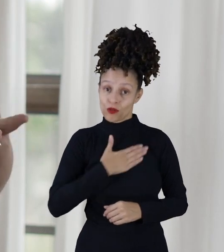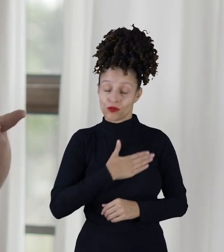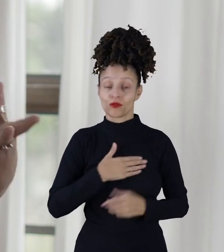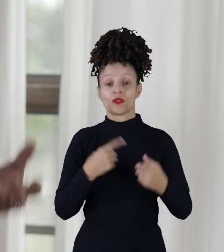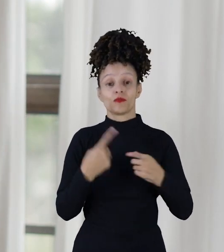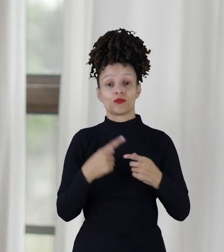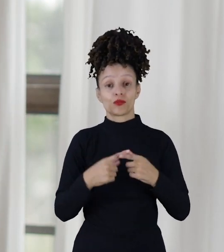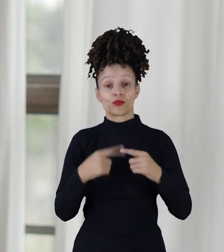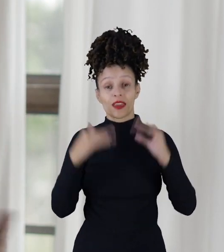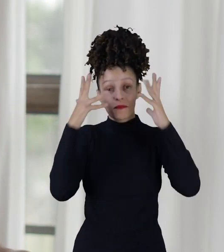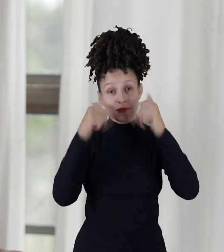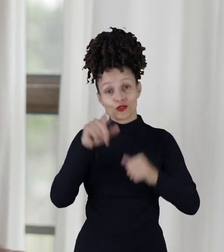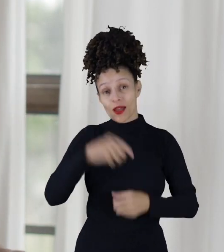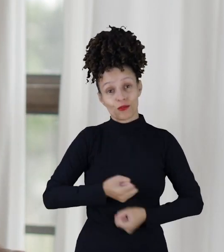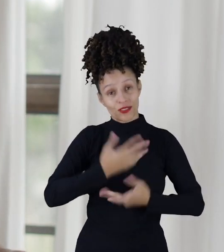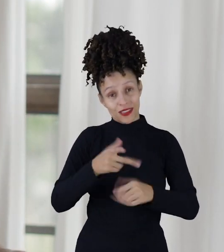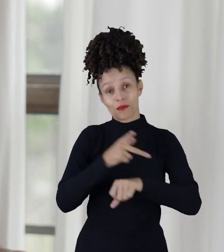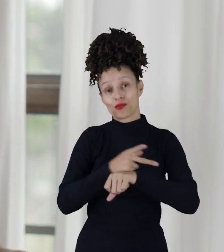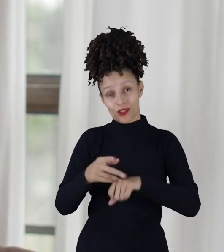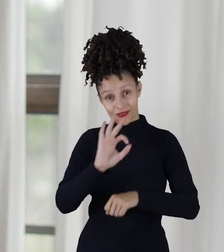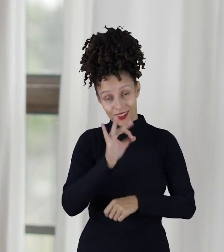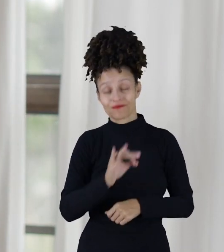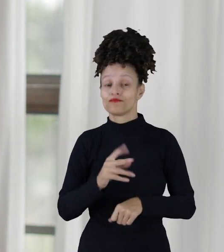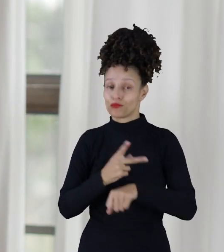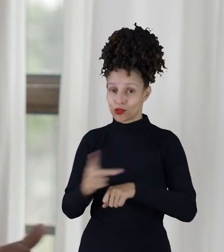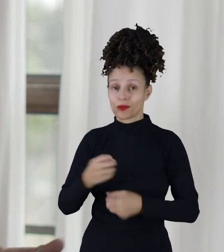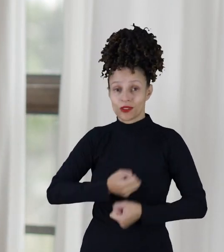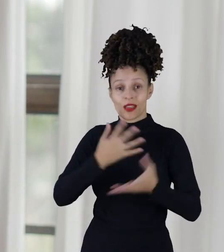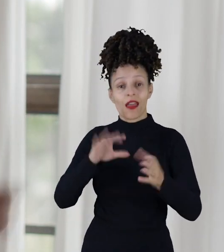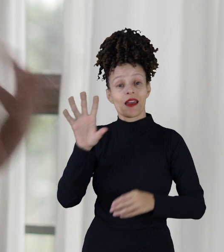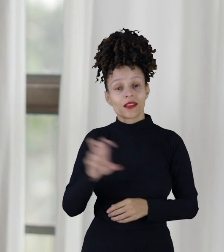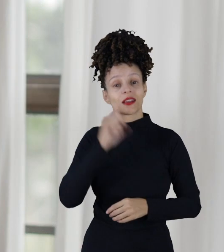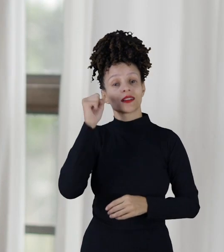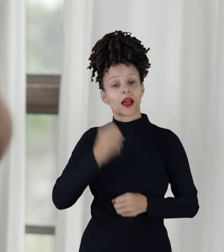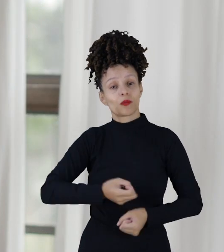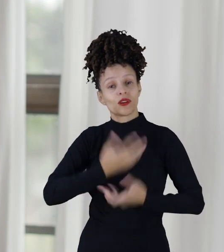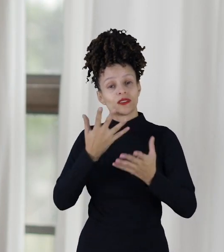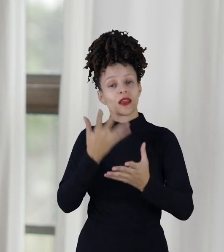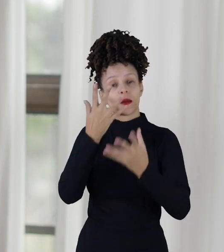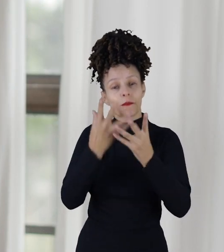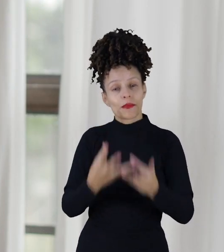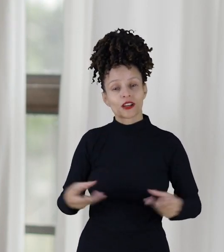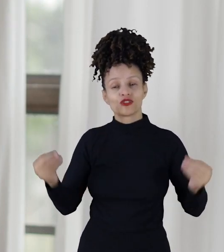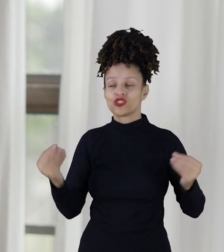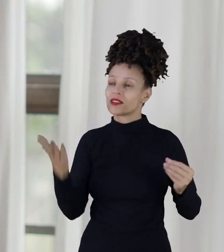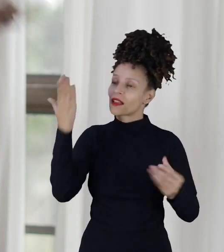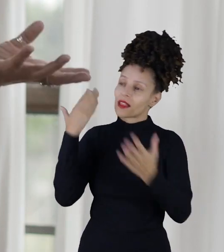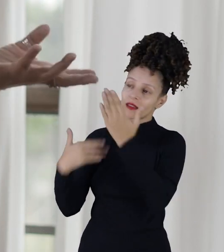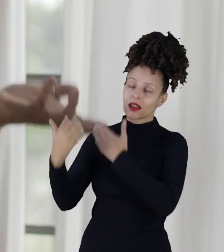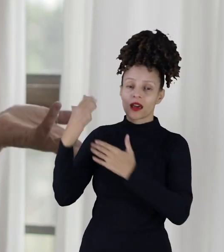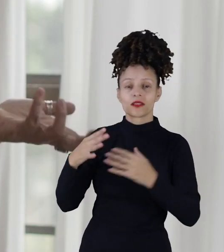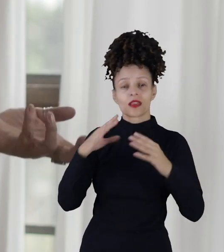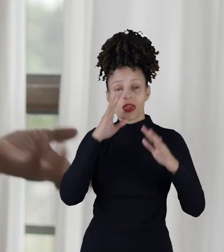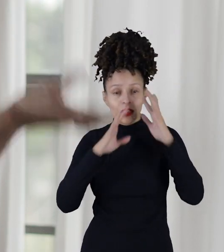curtem. Porque bicho é pura poesia, né, Adri? Pura poesia. E eu acho que é bem isso, é resgatar essa poesia que foi perdida lá atrás, esse encantamento